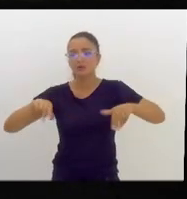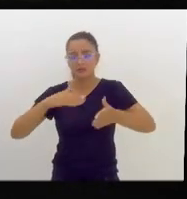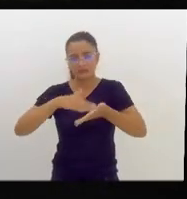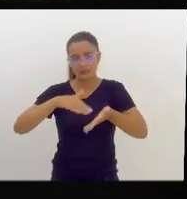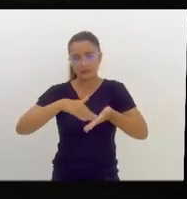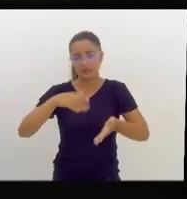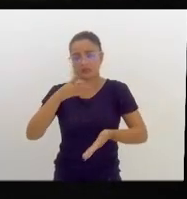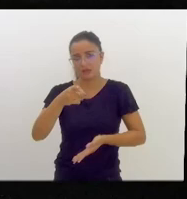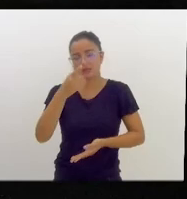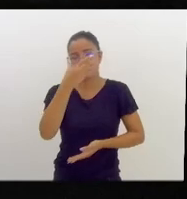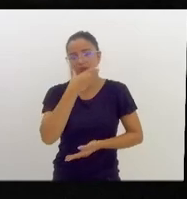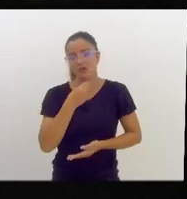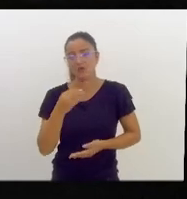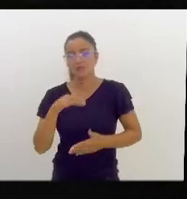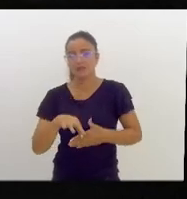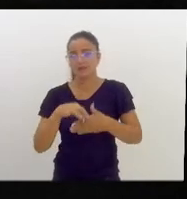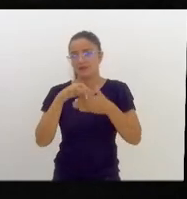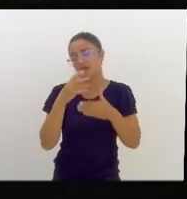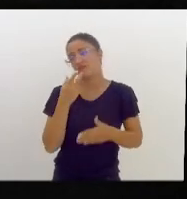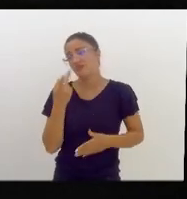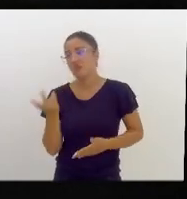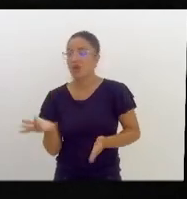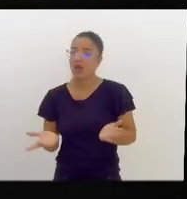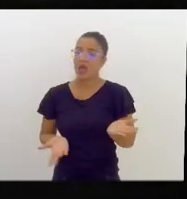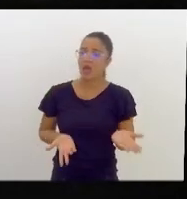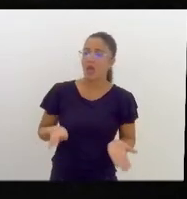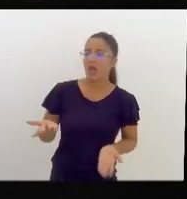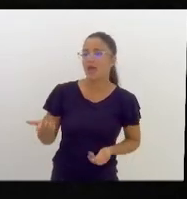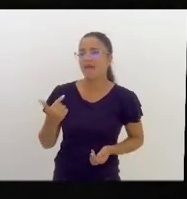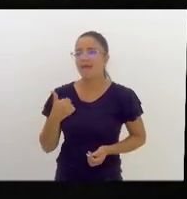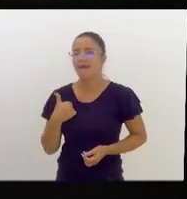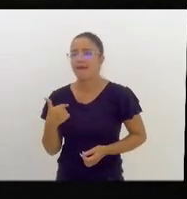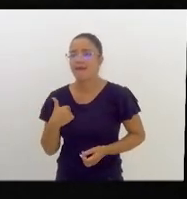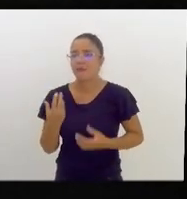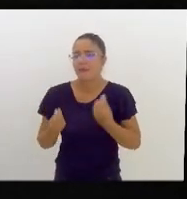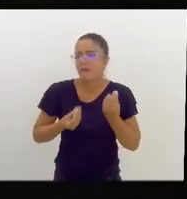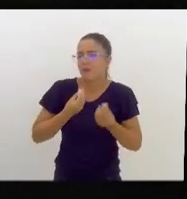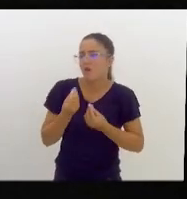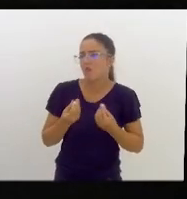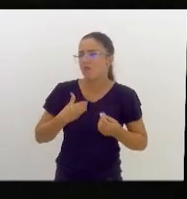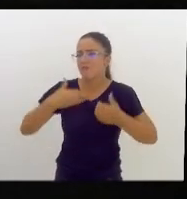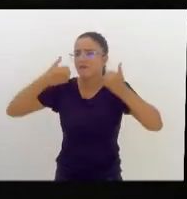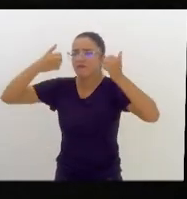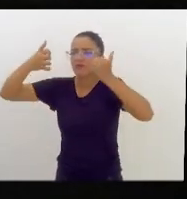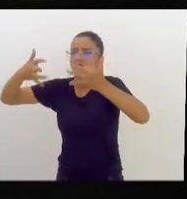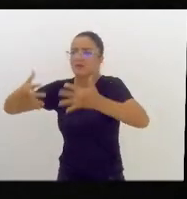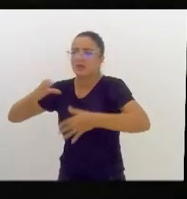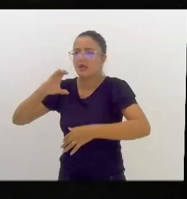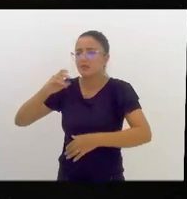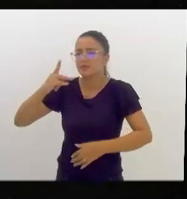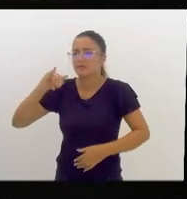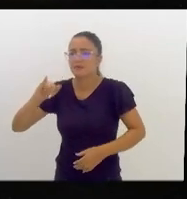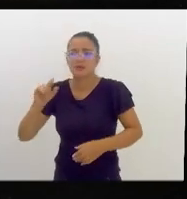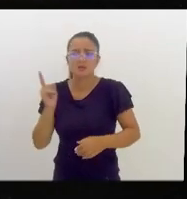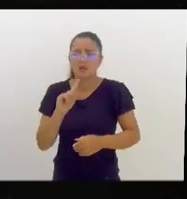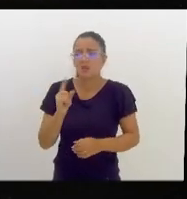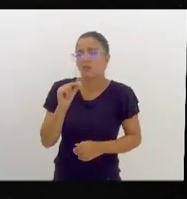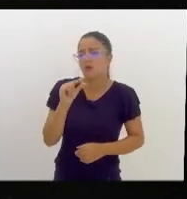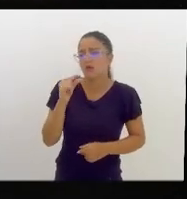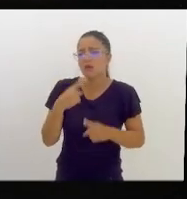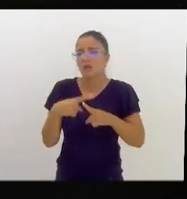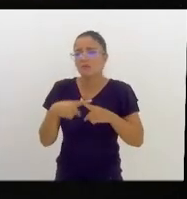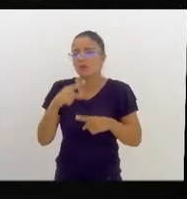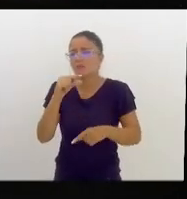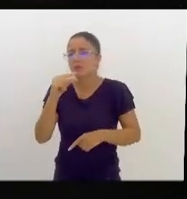se julgava suspeito para prestar esclarecimentos na CPI porque ele havia ocupado um cargo